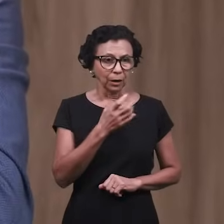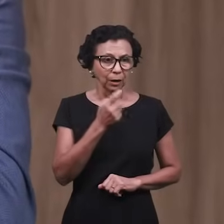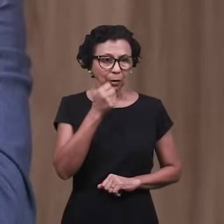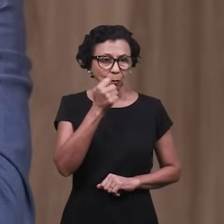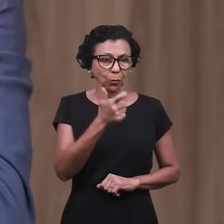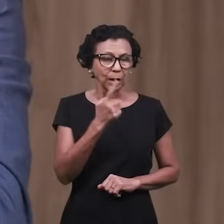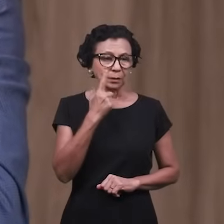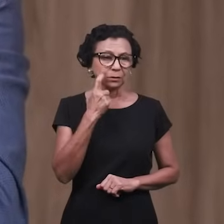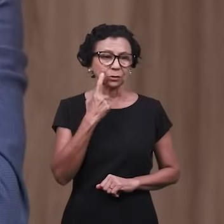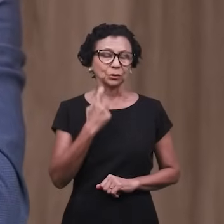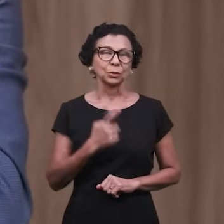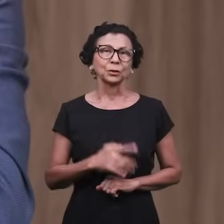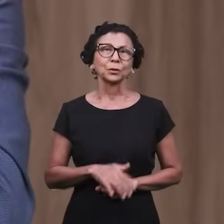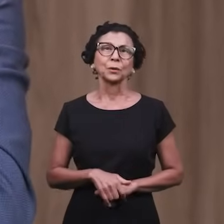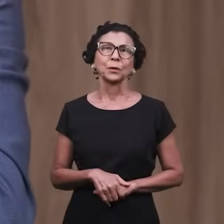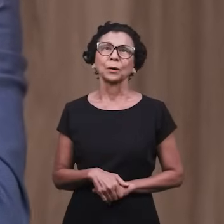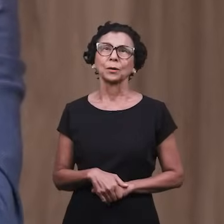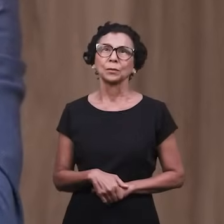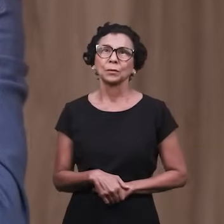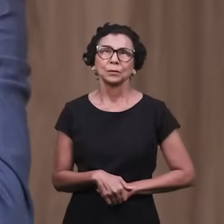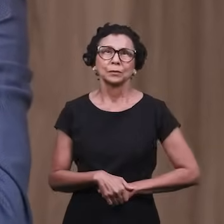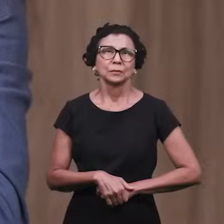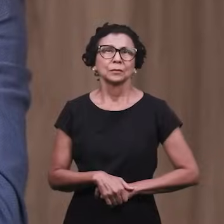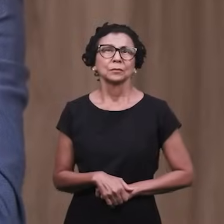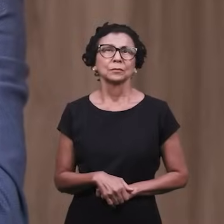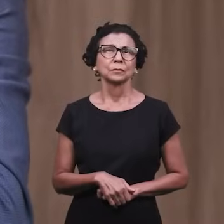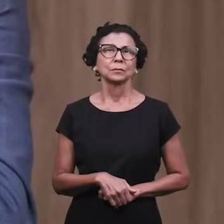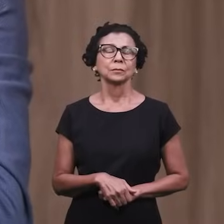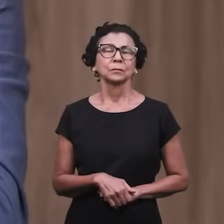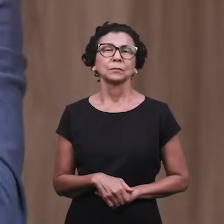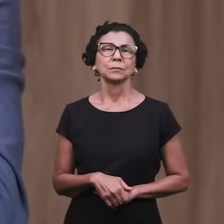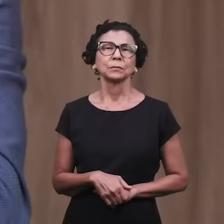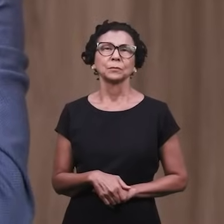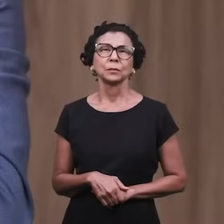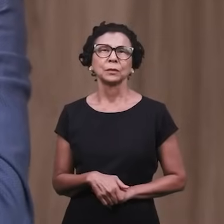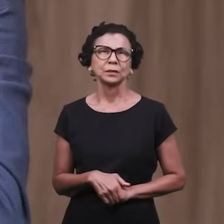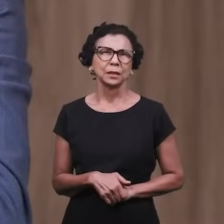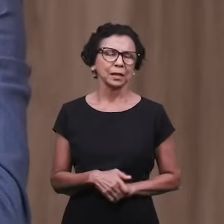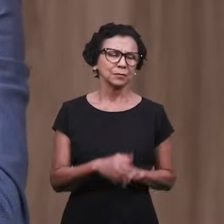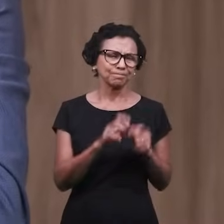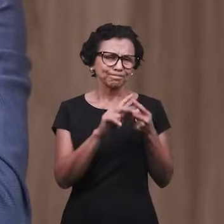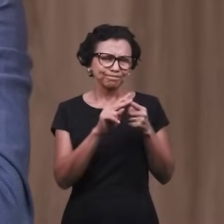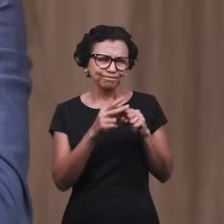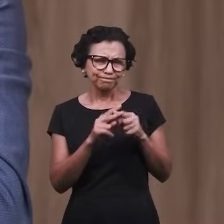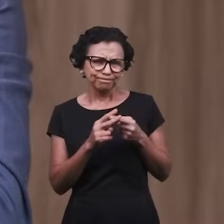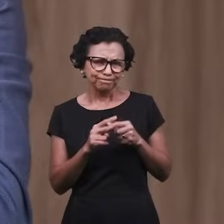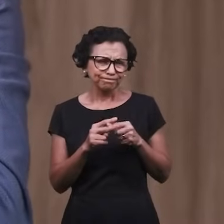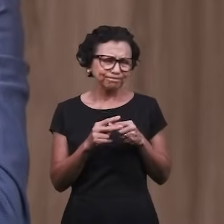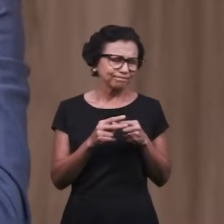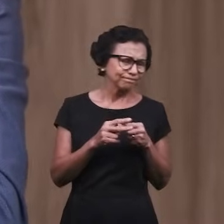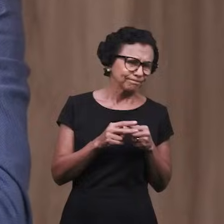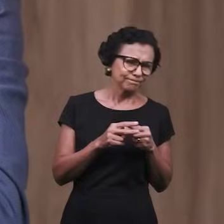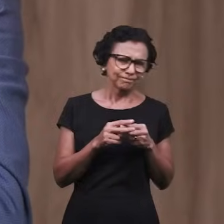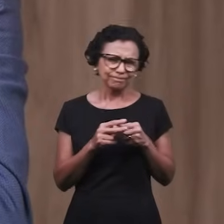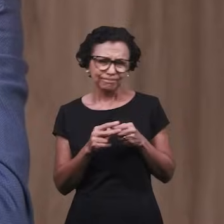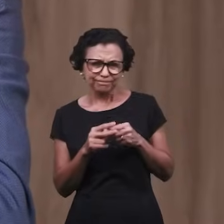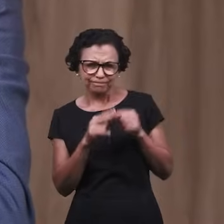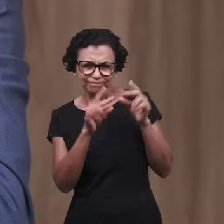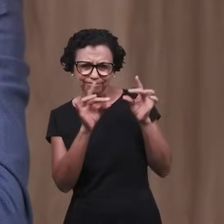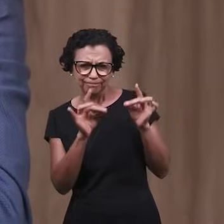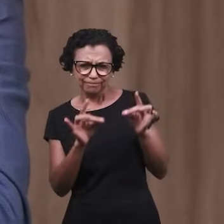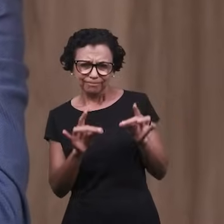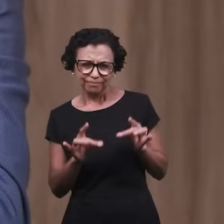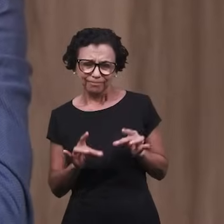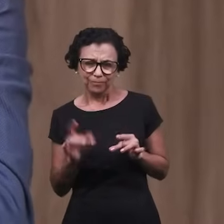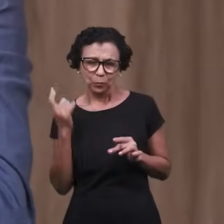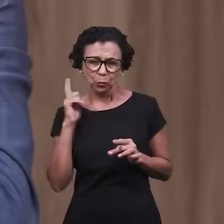quase chorou, porque sem pintura, simplesmente, né, com alguns cuidados, a gente conseguiu trazer assim,